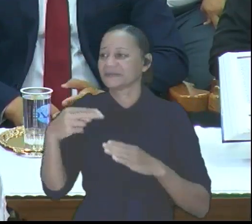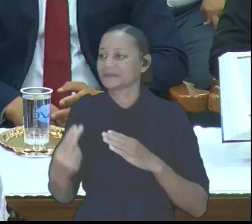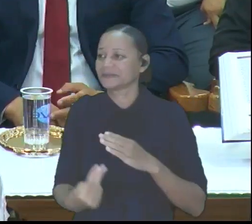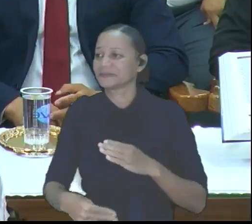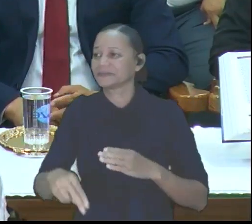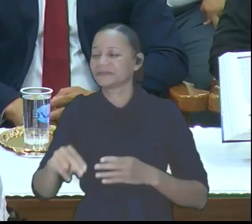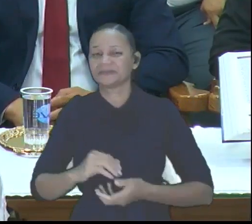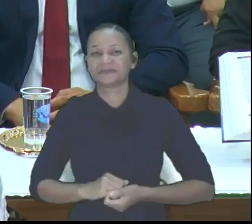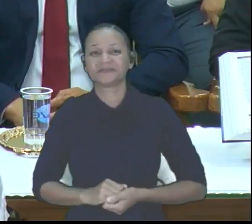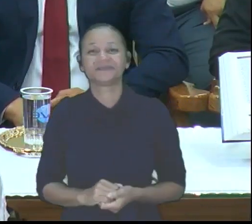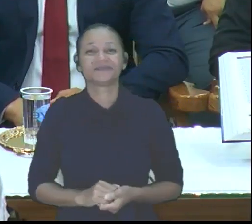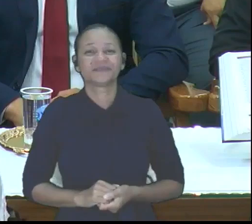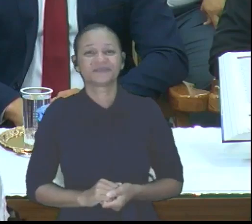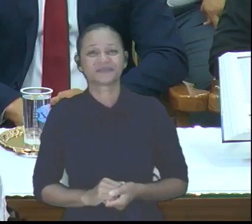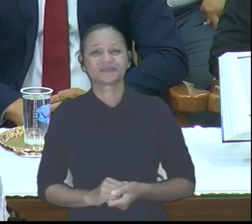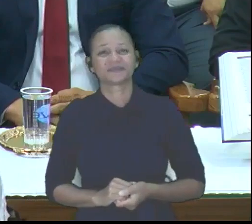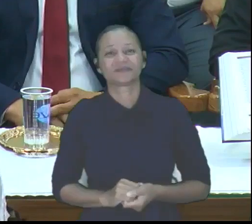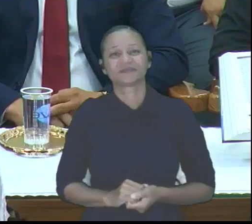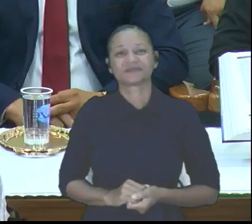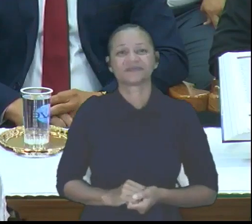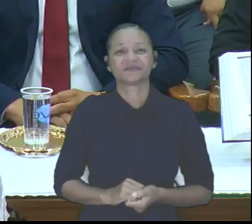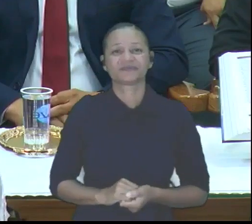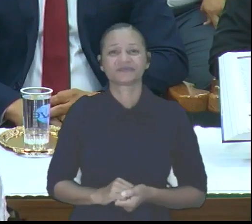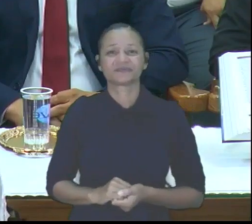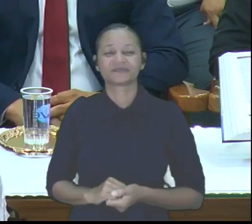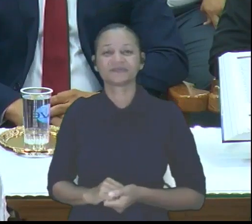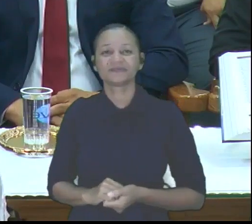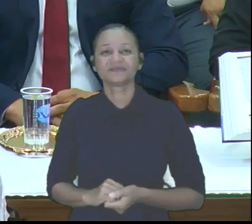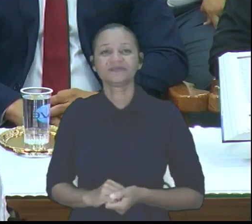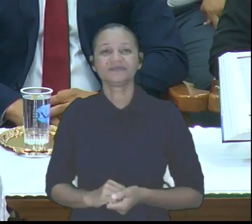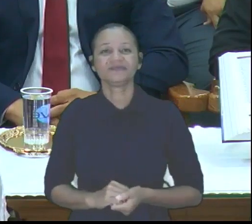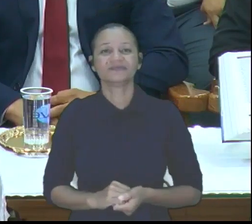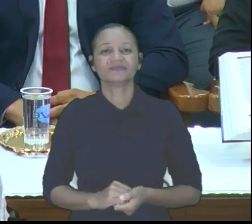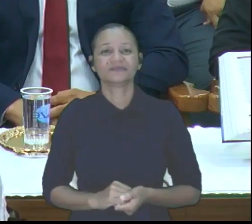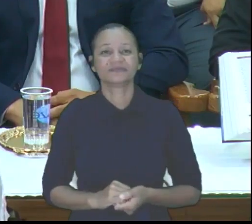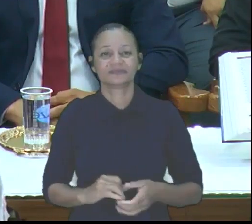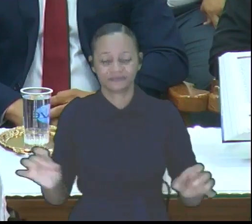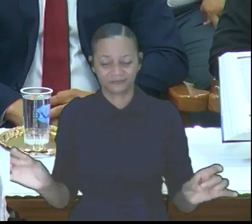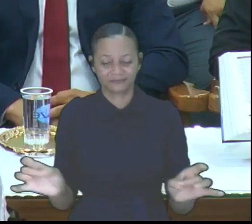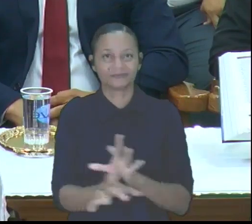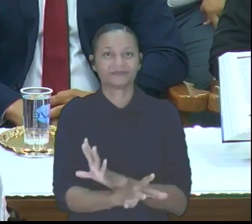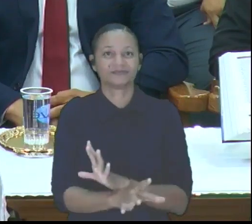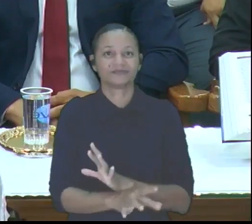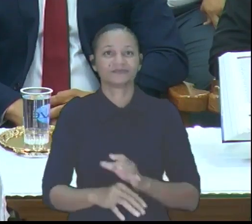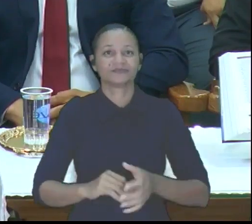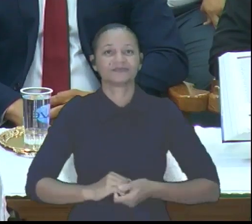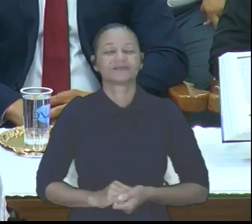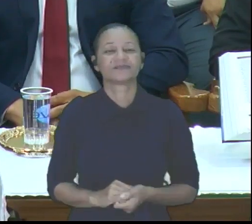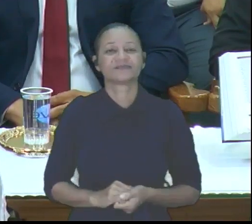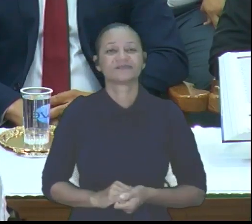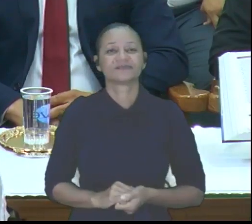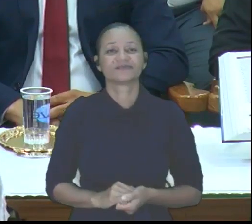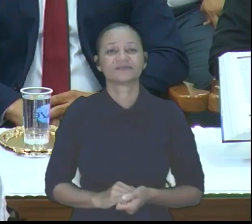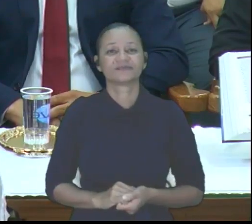Aleluia. Glória ao Senhor. Aleluia. Termino.